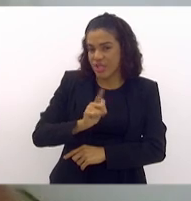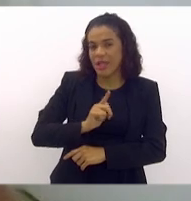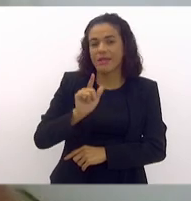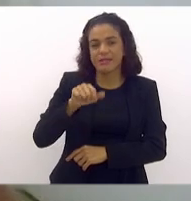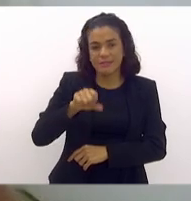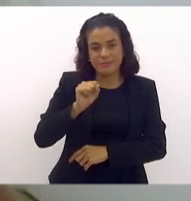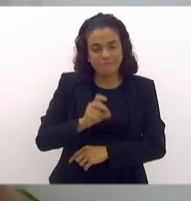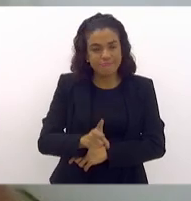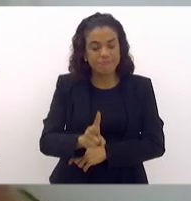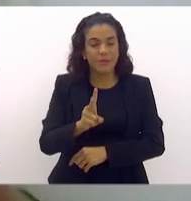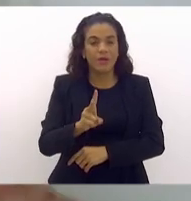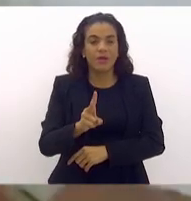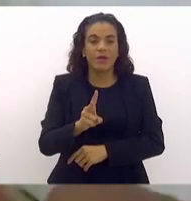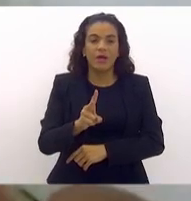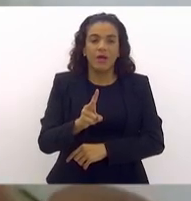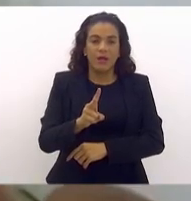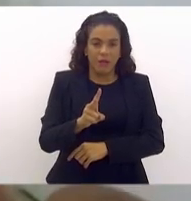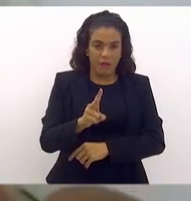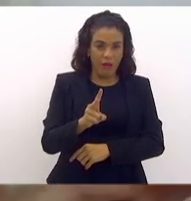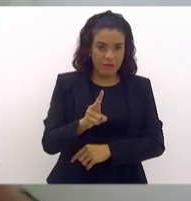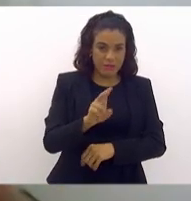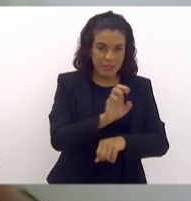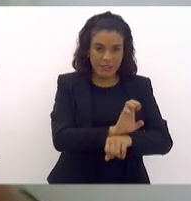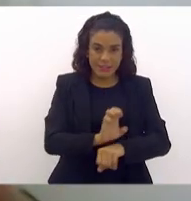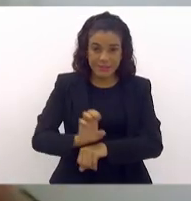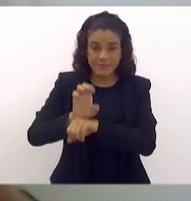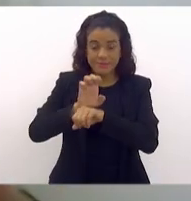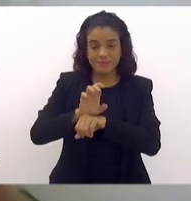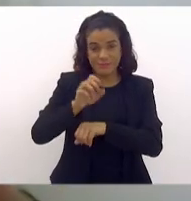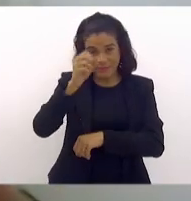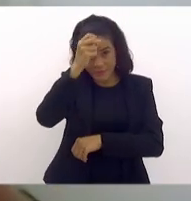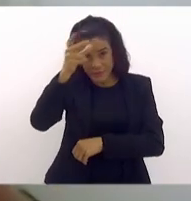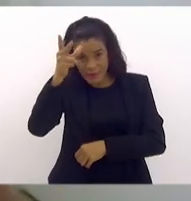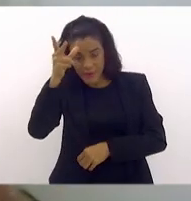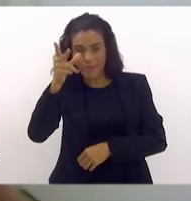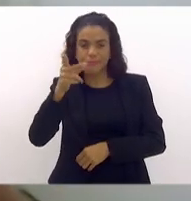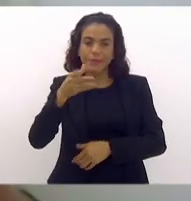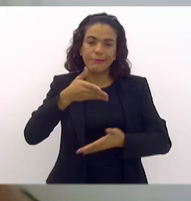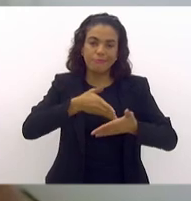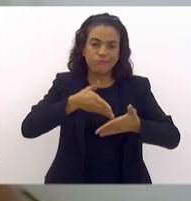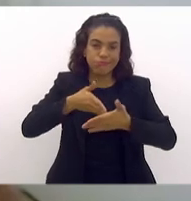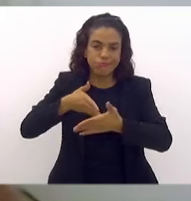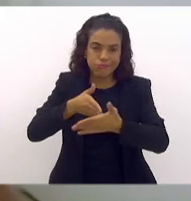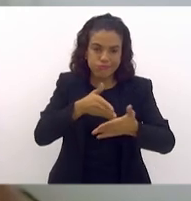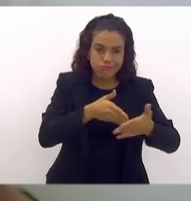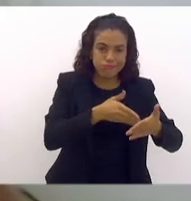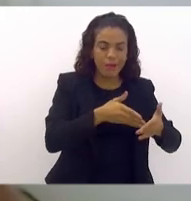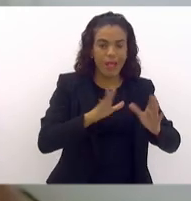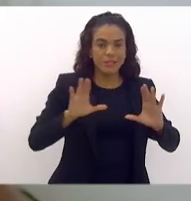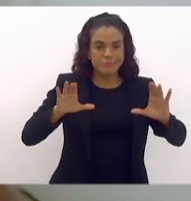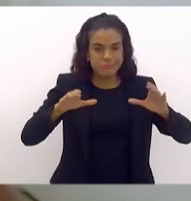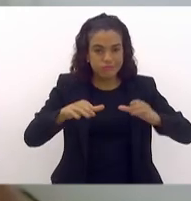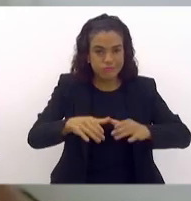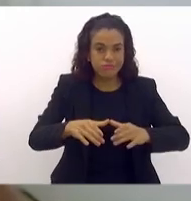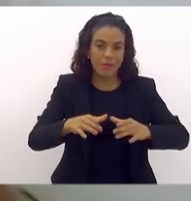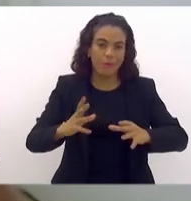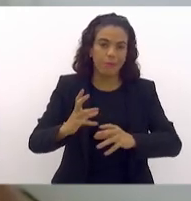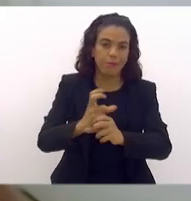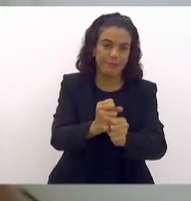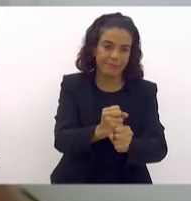fragmentação muito grande nos estados e nos municípios, que dificultam essa centralização desses